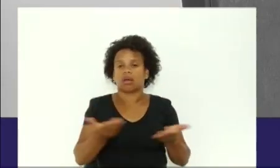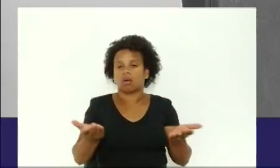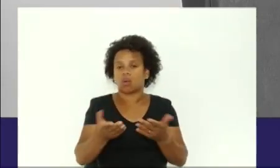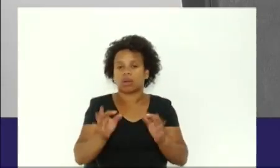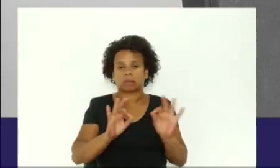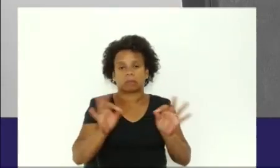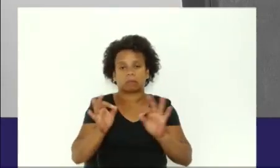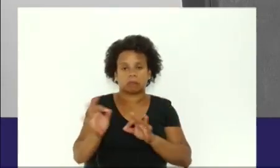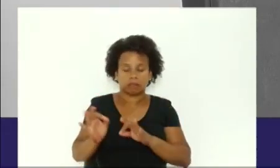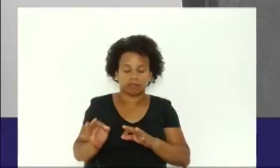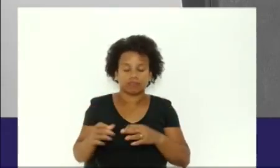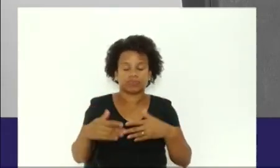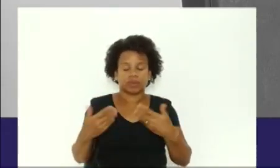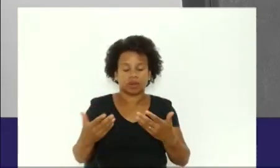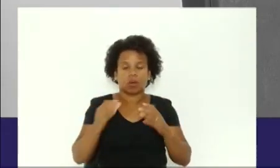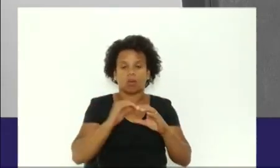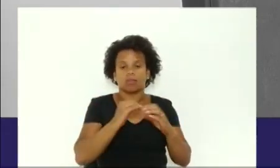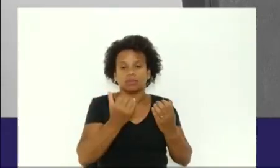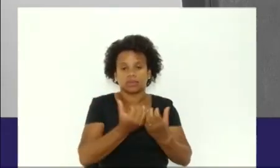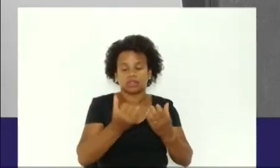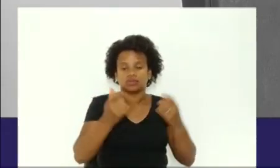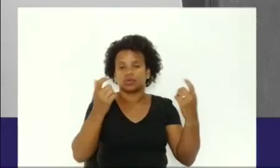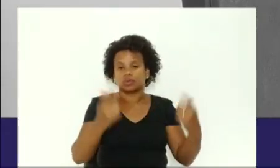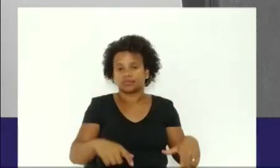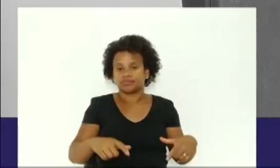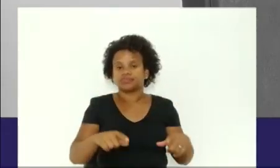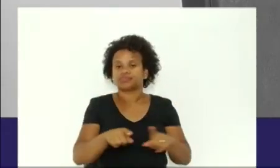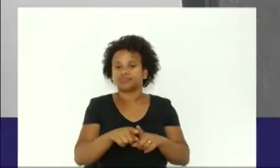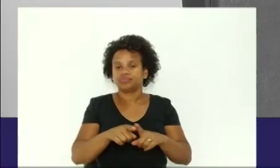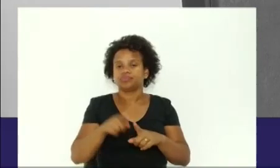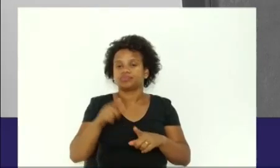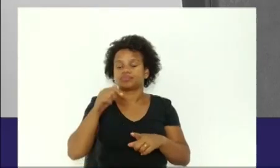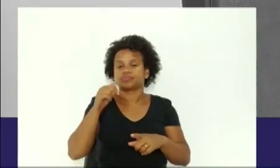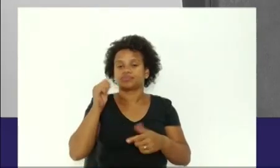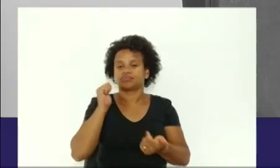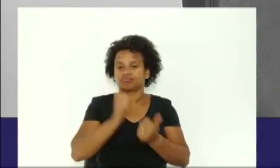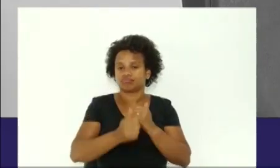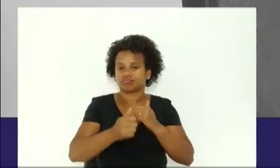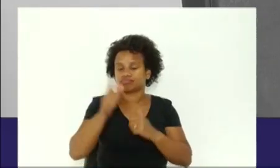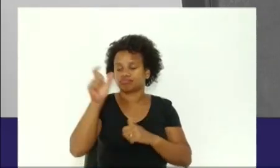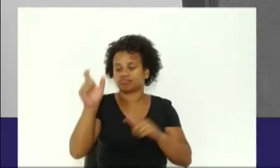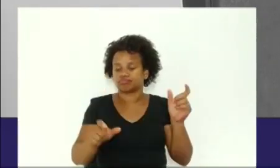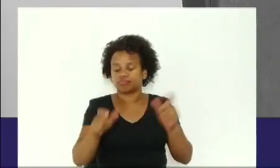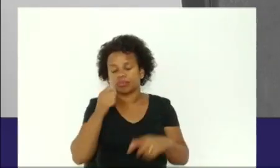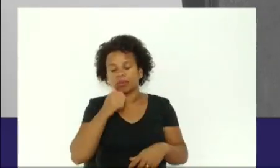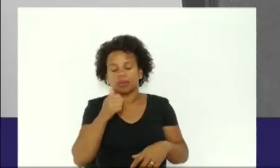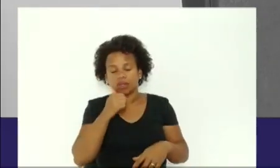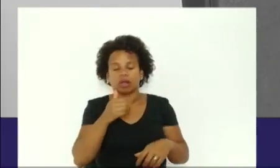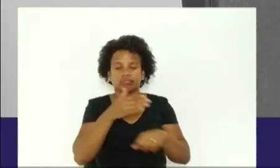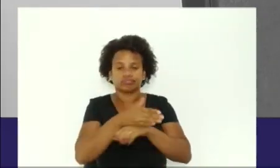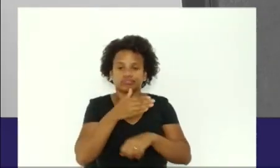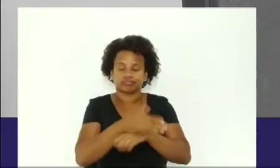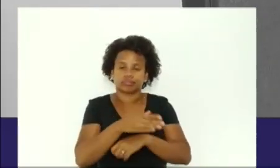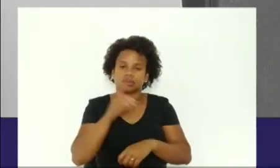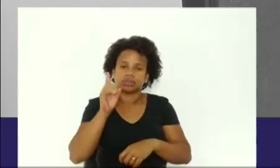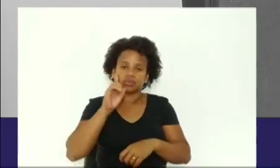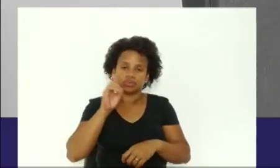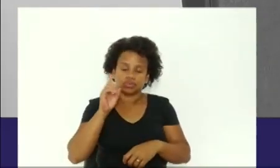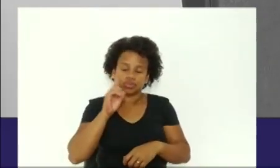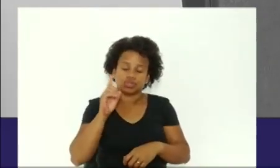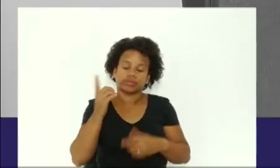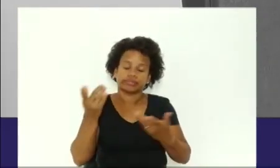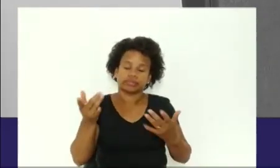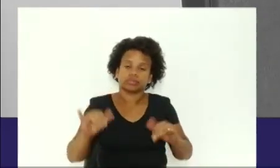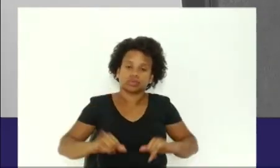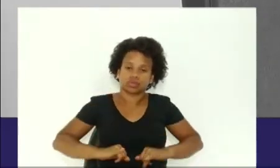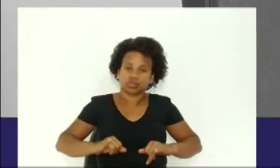a comunidade local, atletas e mulheres que utilizam diariamente a quadra, sofrem pela falta de banheiros e